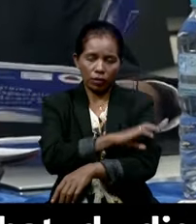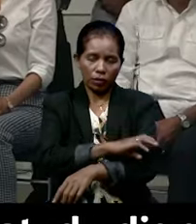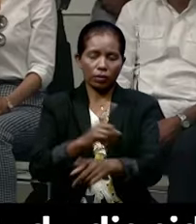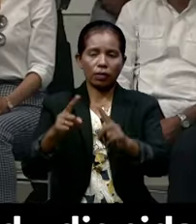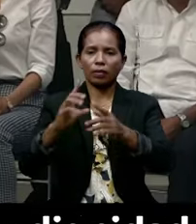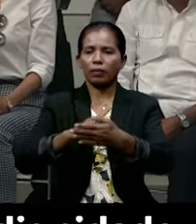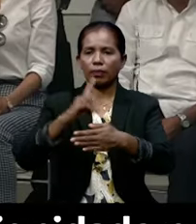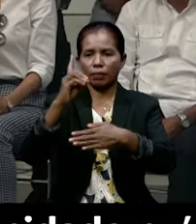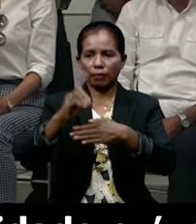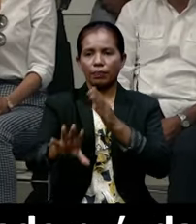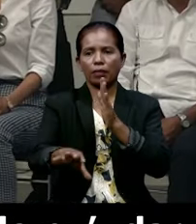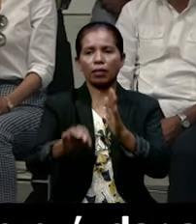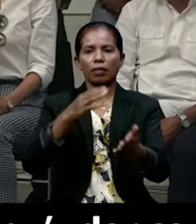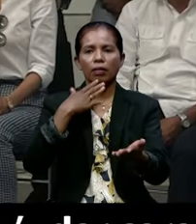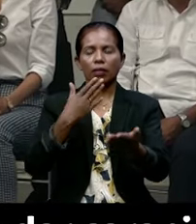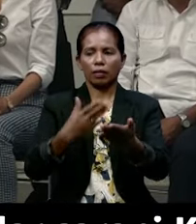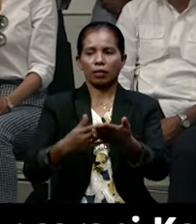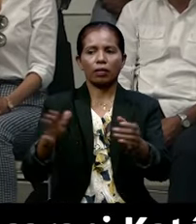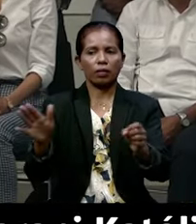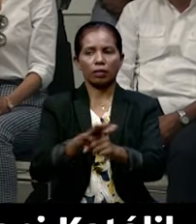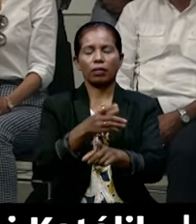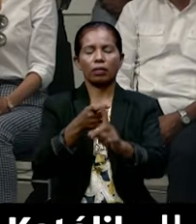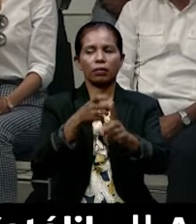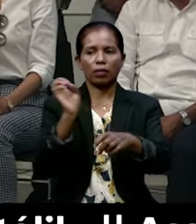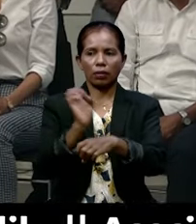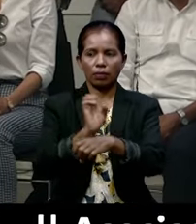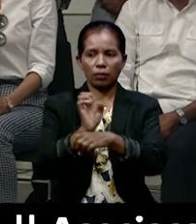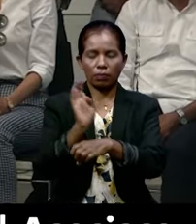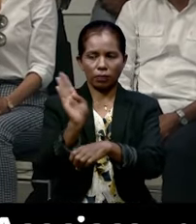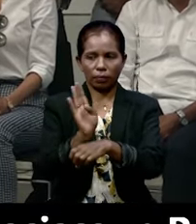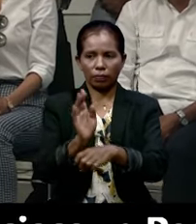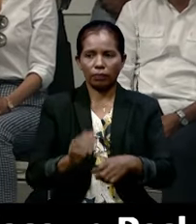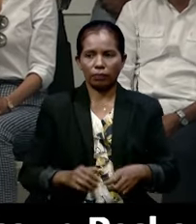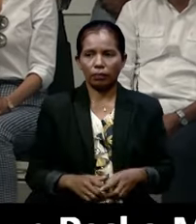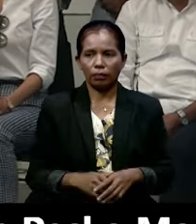desenvolvimento, de bem sucesso no sustentável do economia azul. Tito Silva, Ziemen.